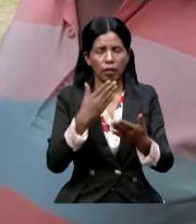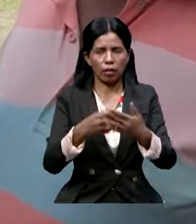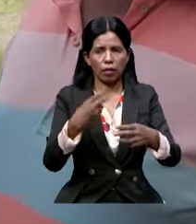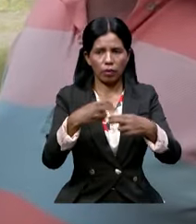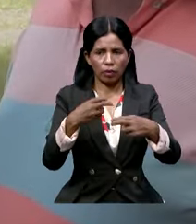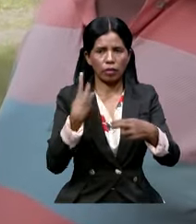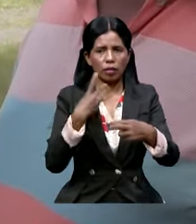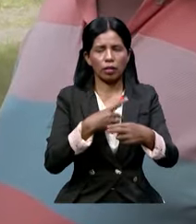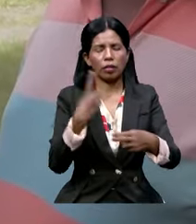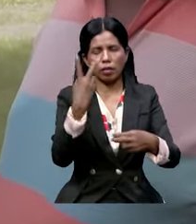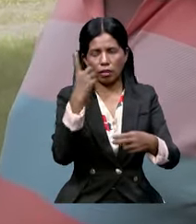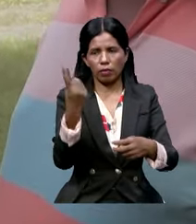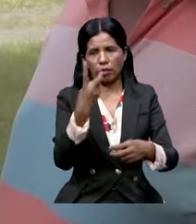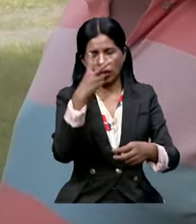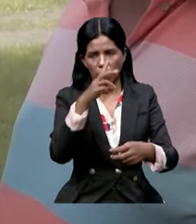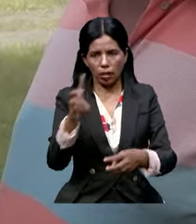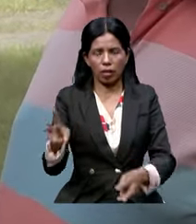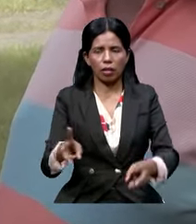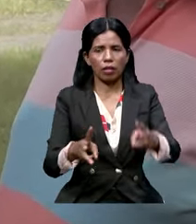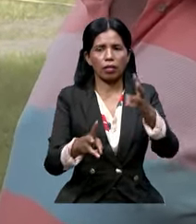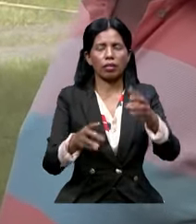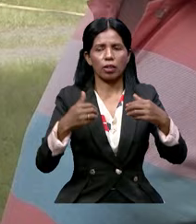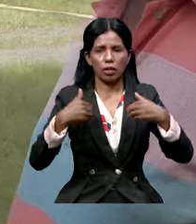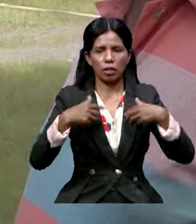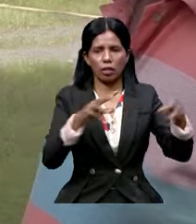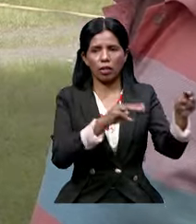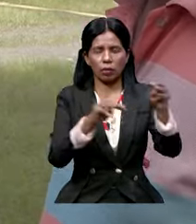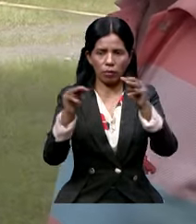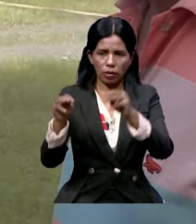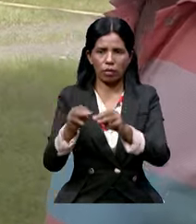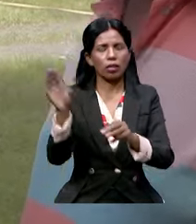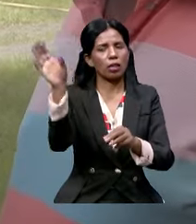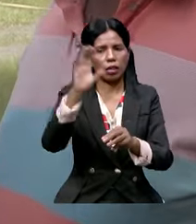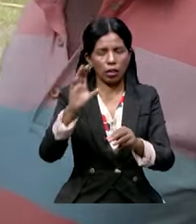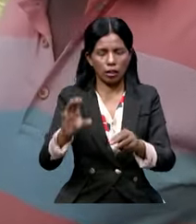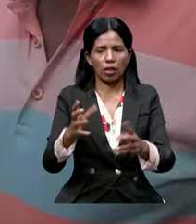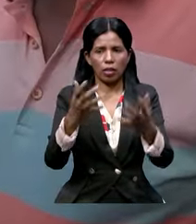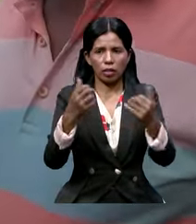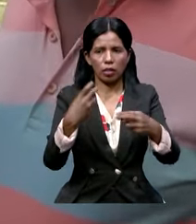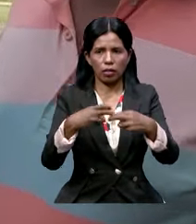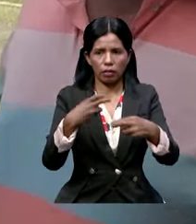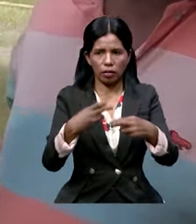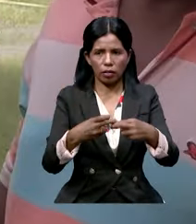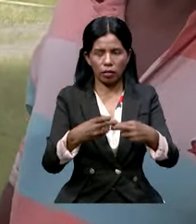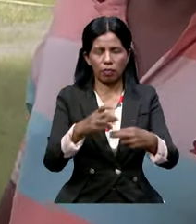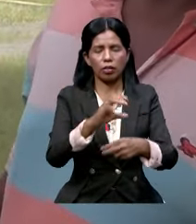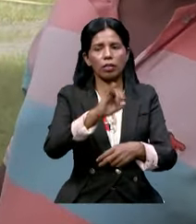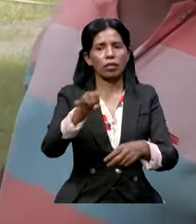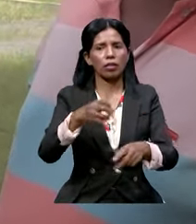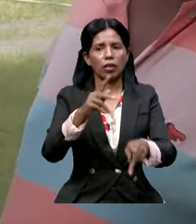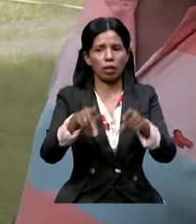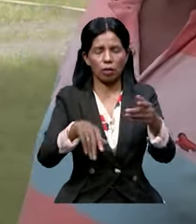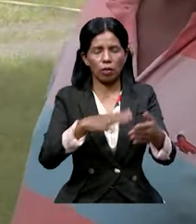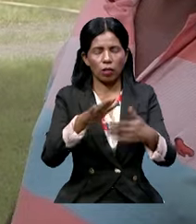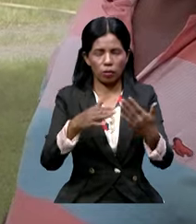Dificuldade e sempre haré, né? Da alaruma e a mudança climática, né? Não é uma que dificuldade geral e não é o povo